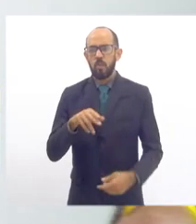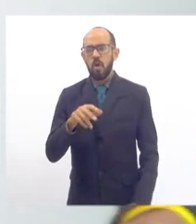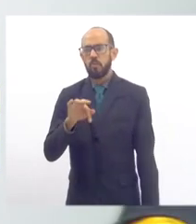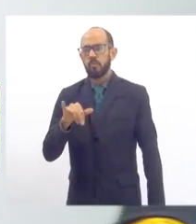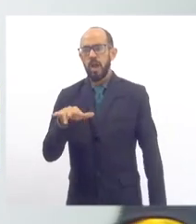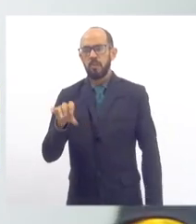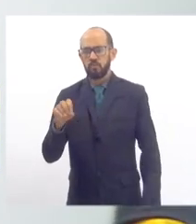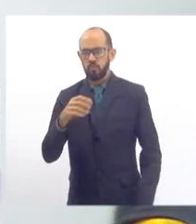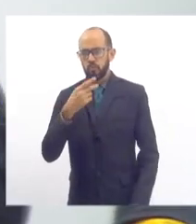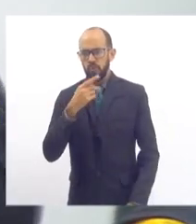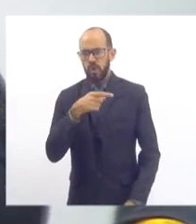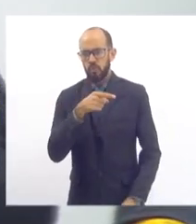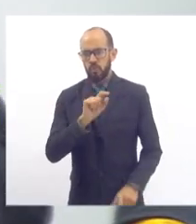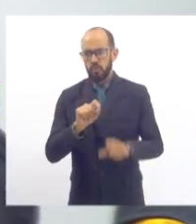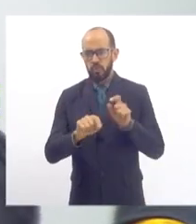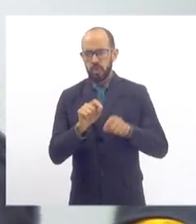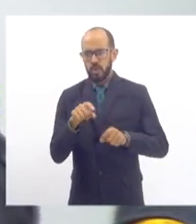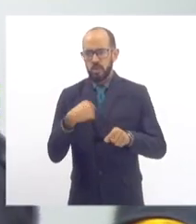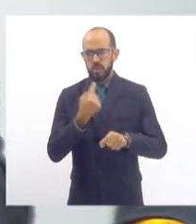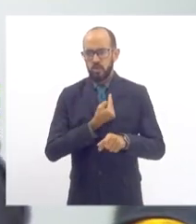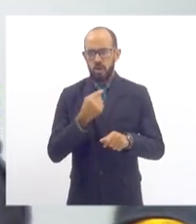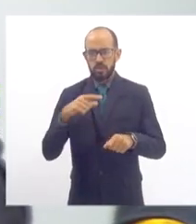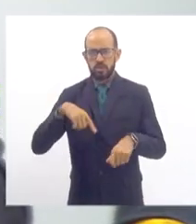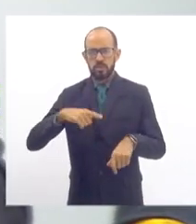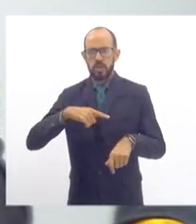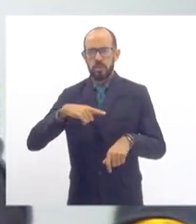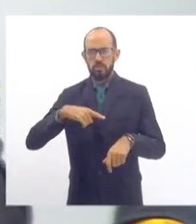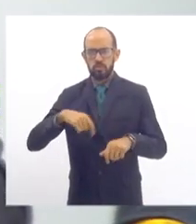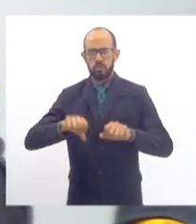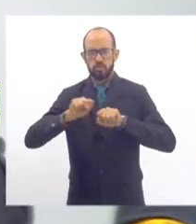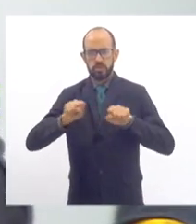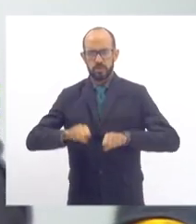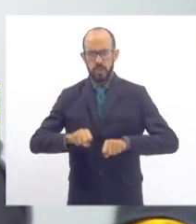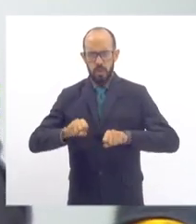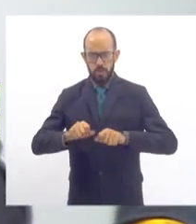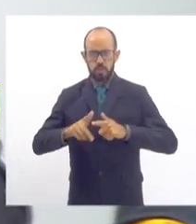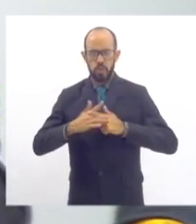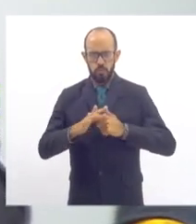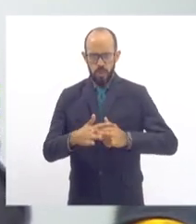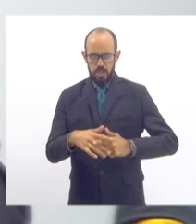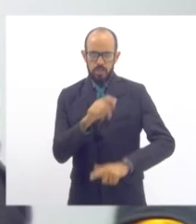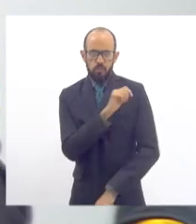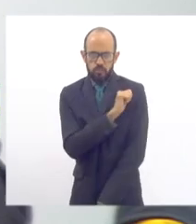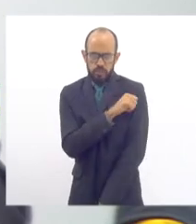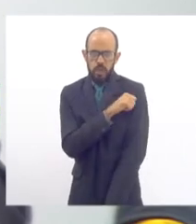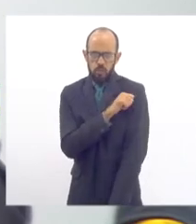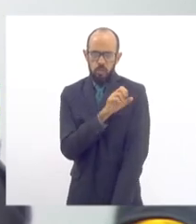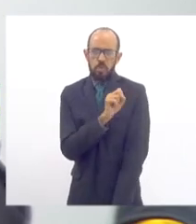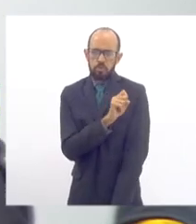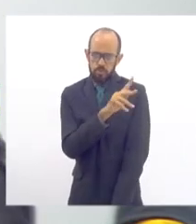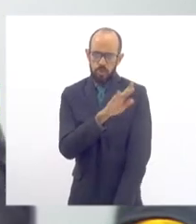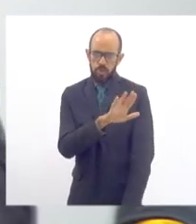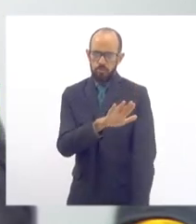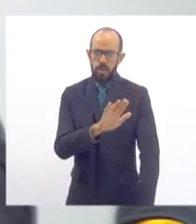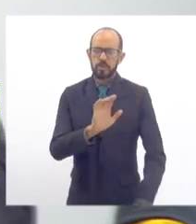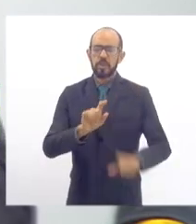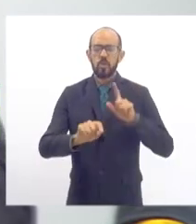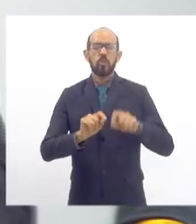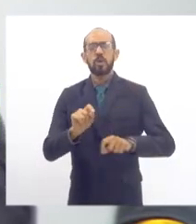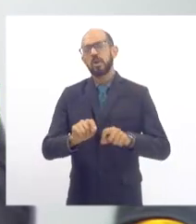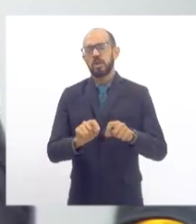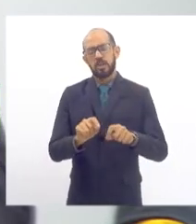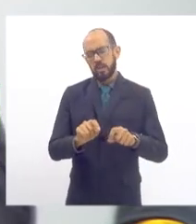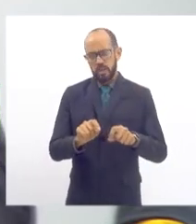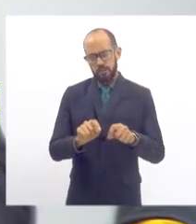pouco, nós estamos sob um regime, que é o regime de recuperação fiscal, que nada mais é,